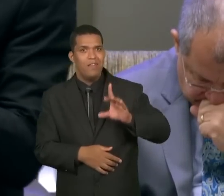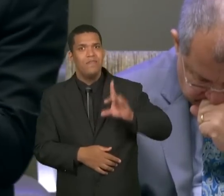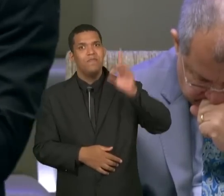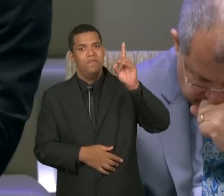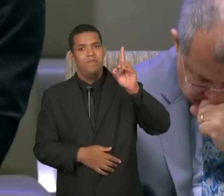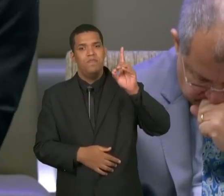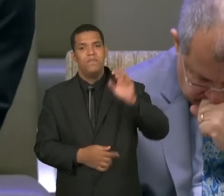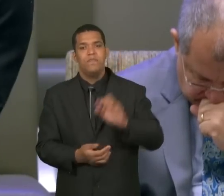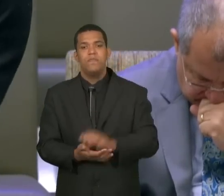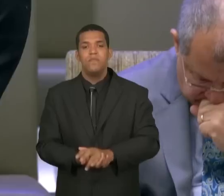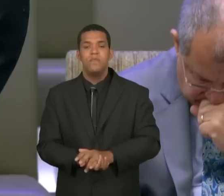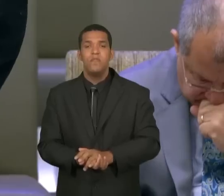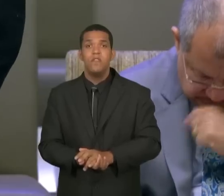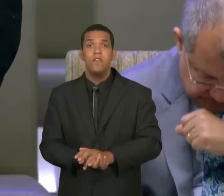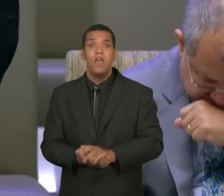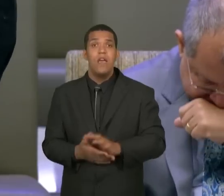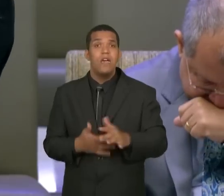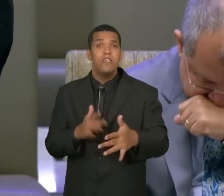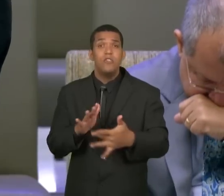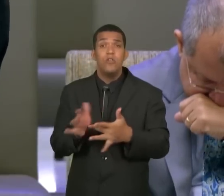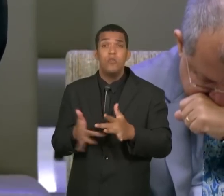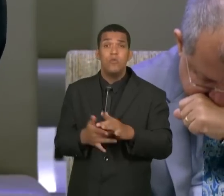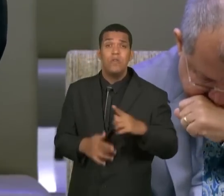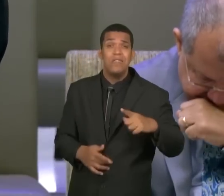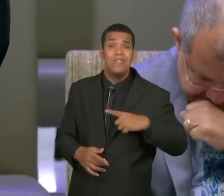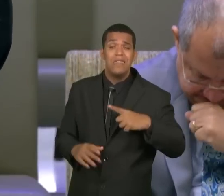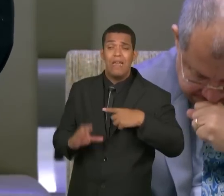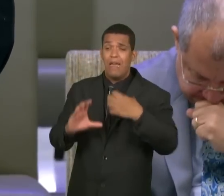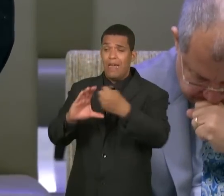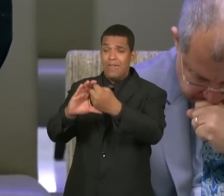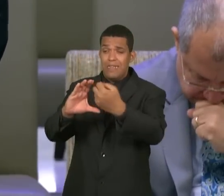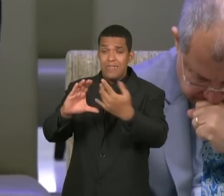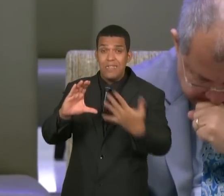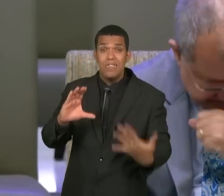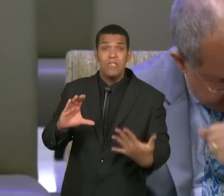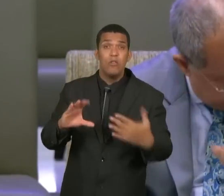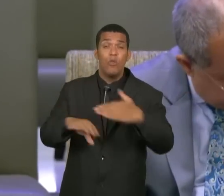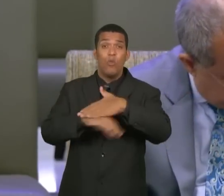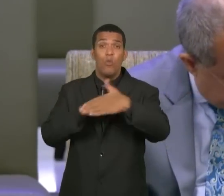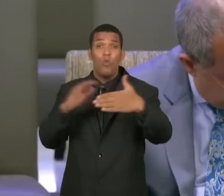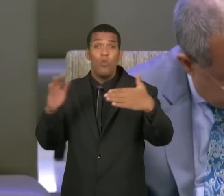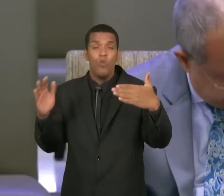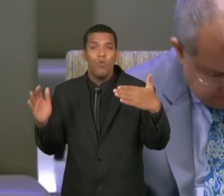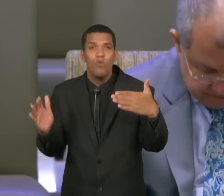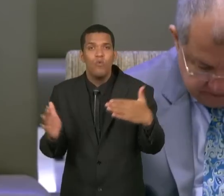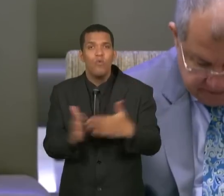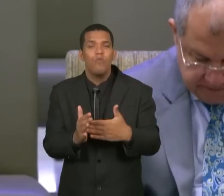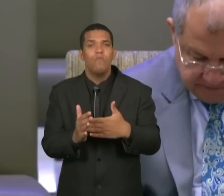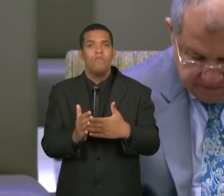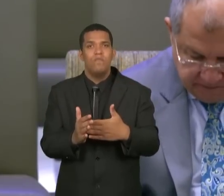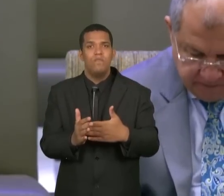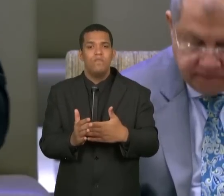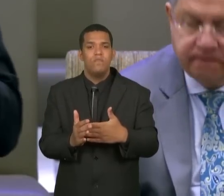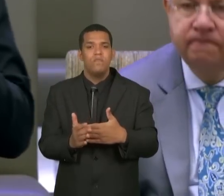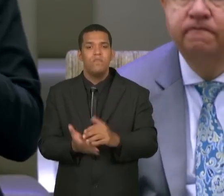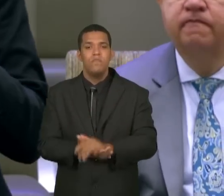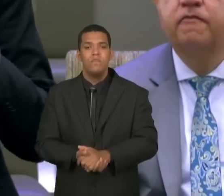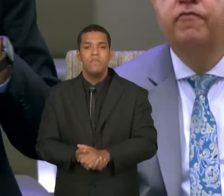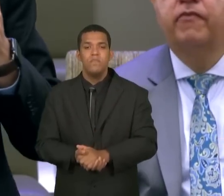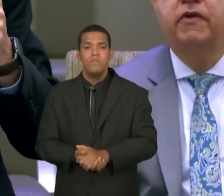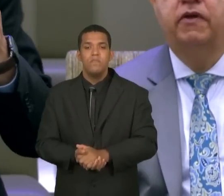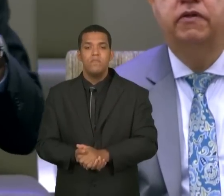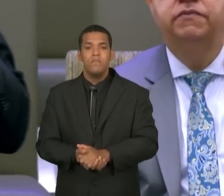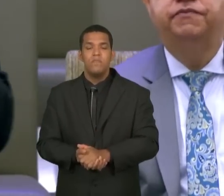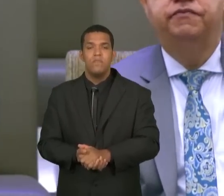possui todos os atributos incomunicáveis da divindade em especial para